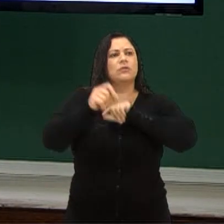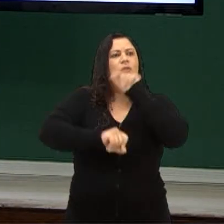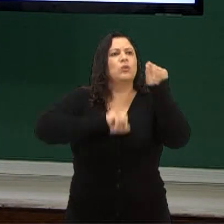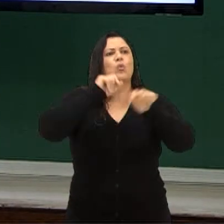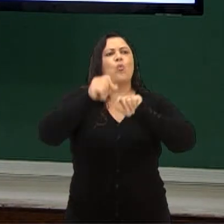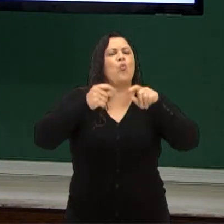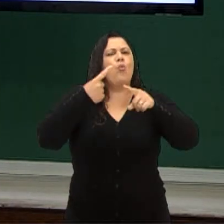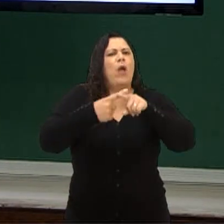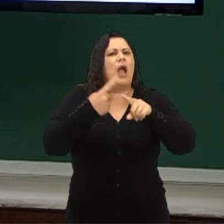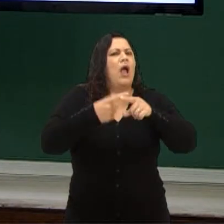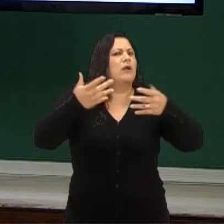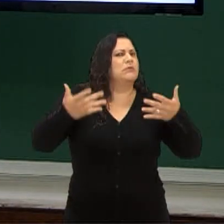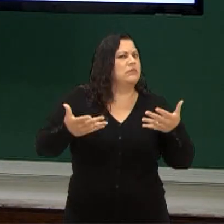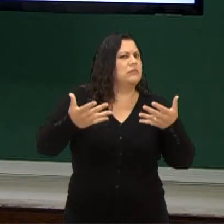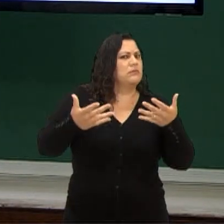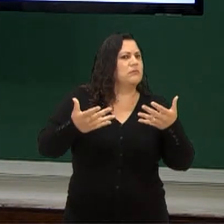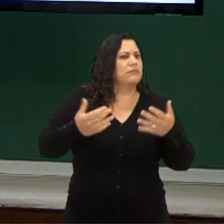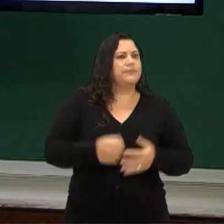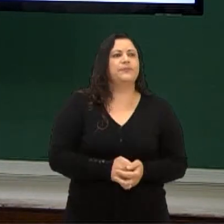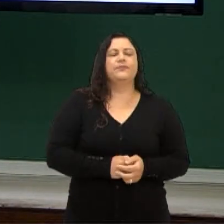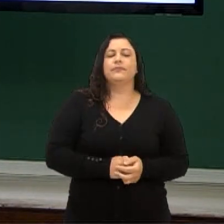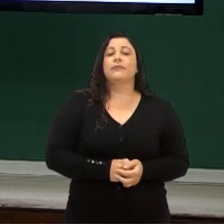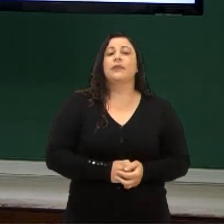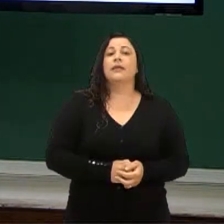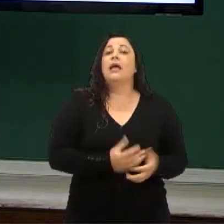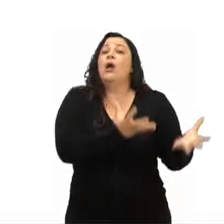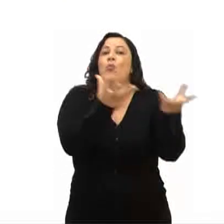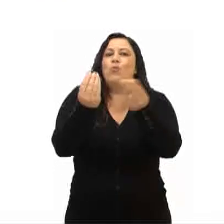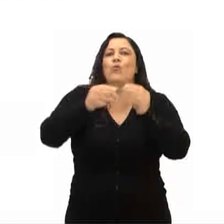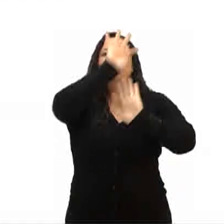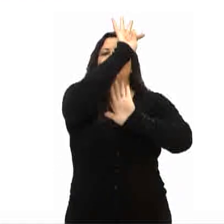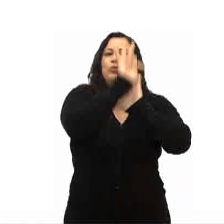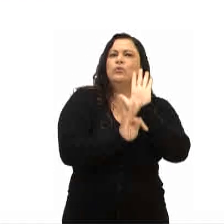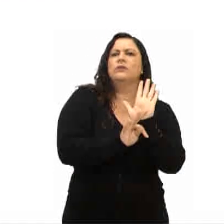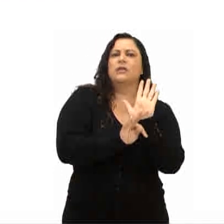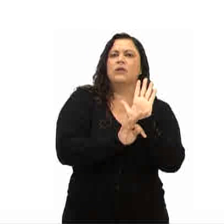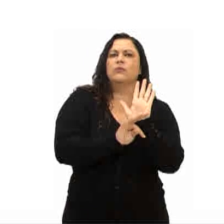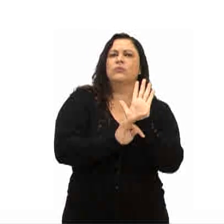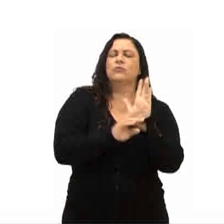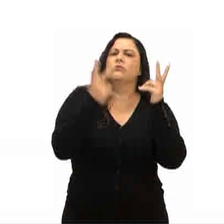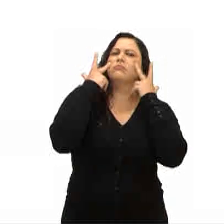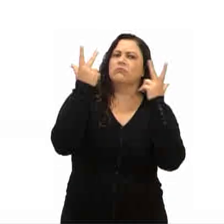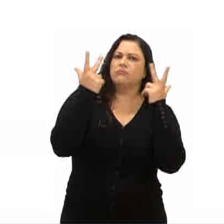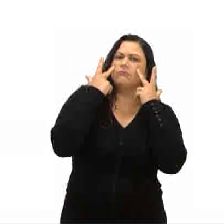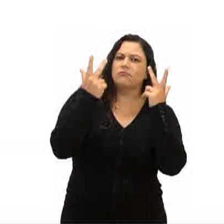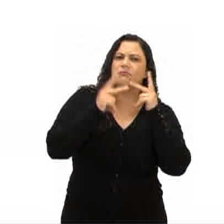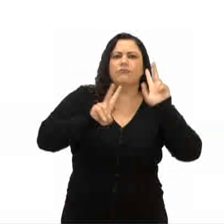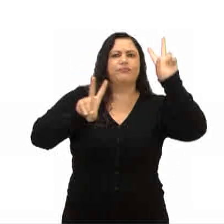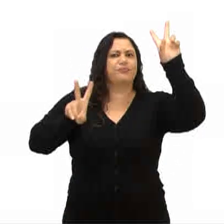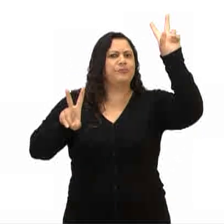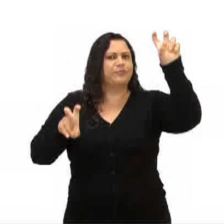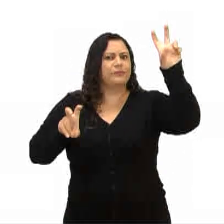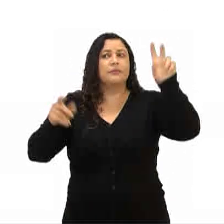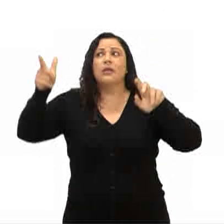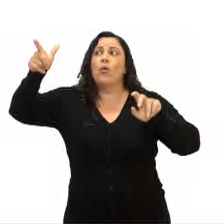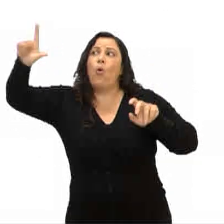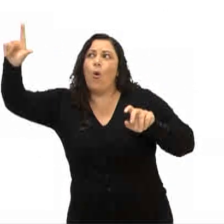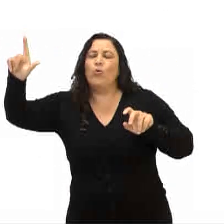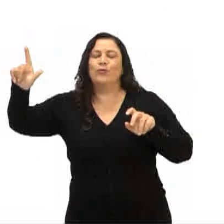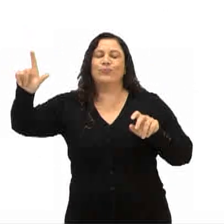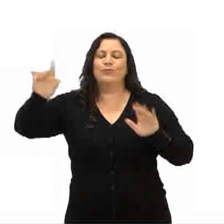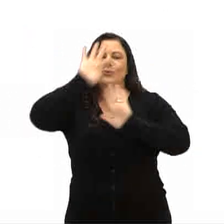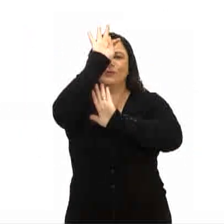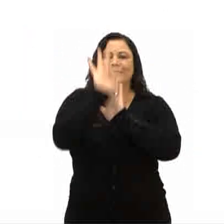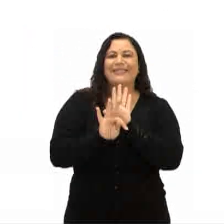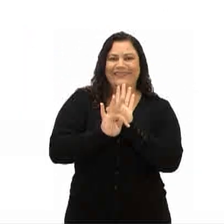seus efeitos de sentido? Vejamos, ó, em muitos textos é comum o uso de citação a outros textos. Esse recurso é chamado